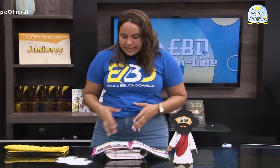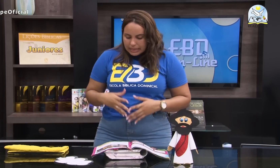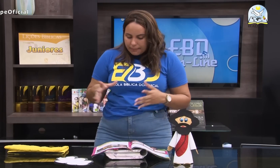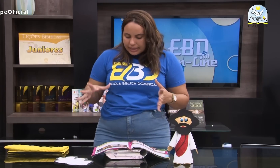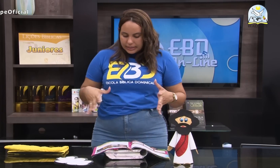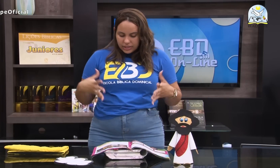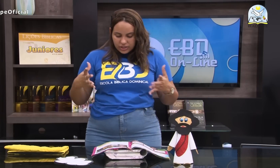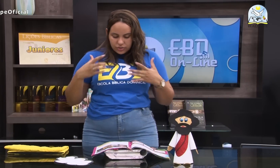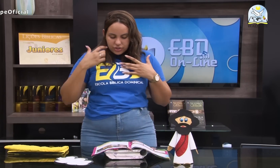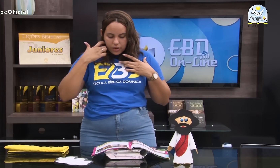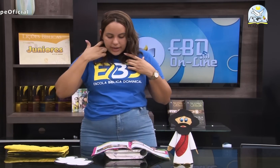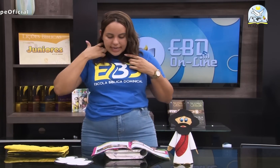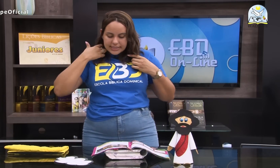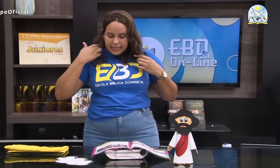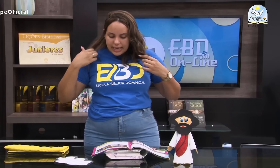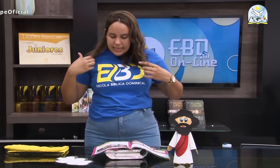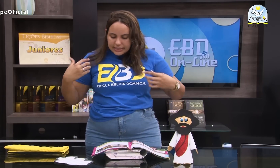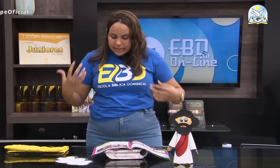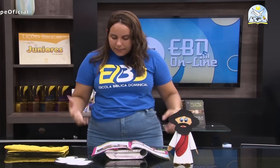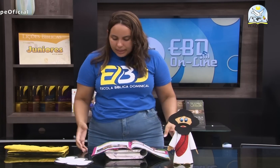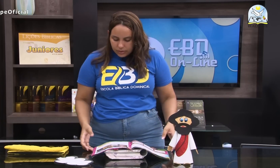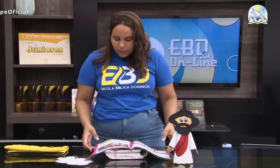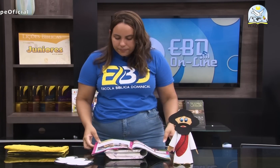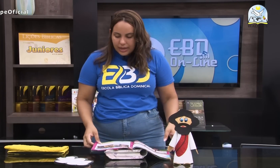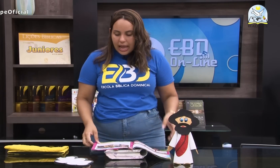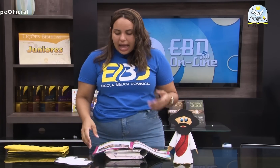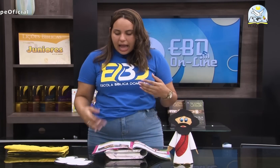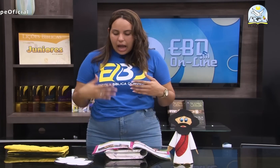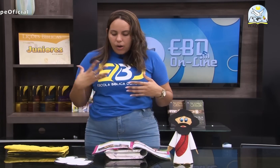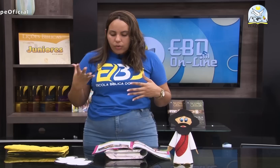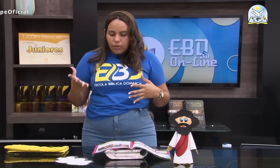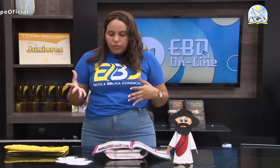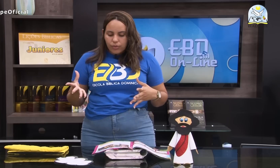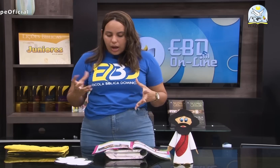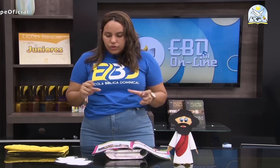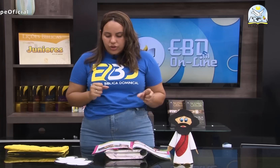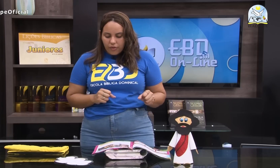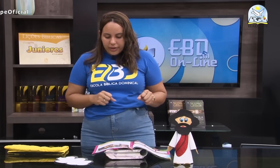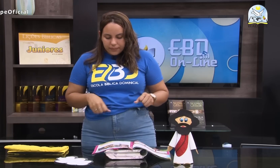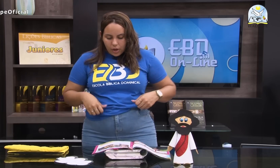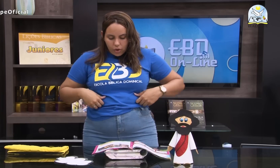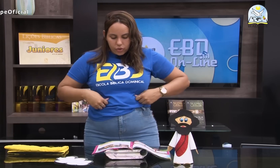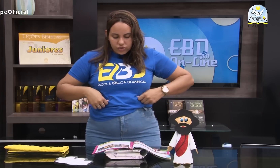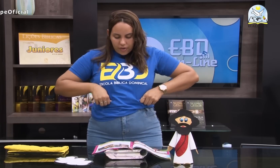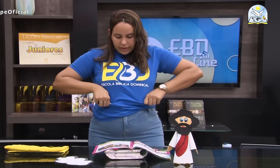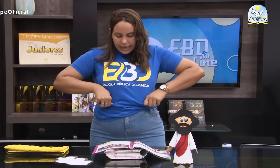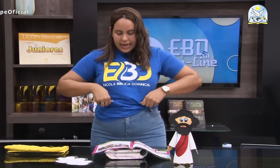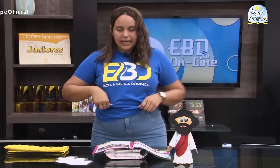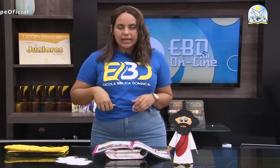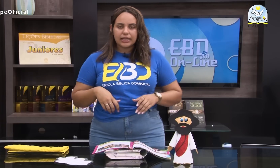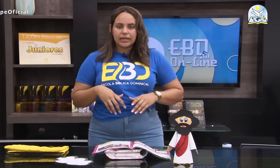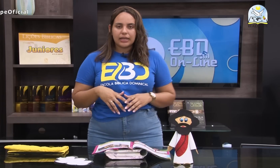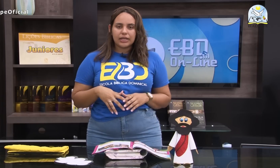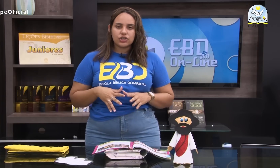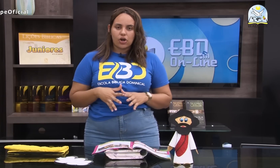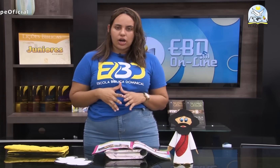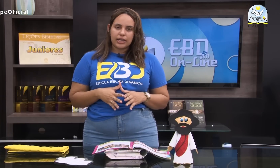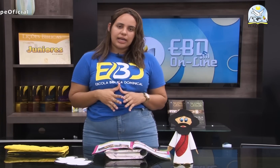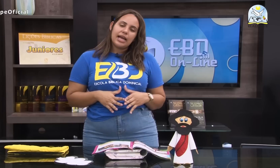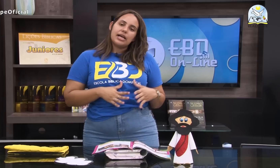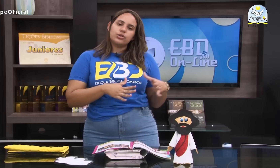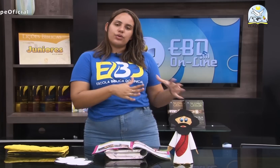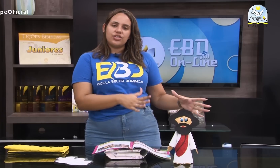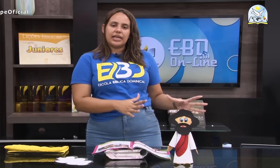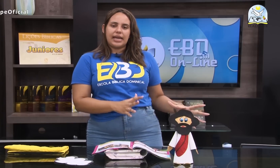né, essa parte que Jesus deu, esse ensinamento ao jovem, o jovem, ele